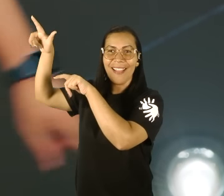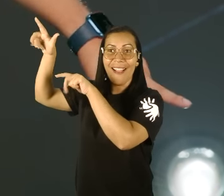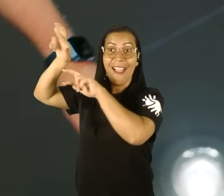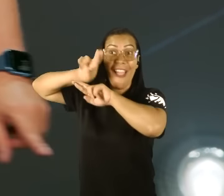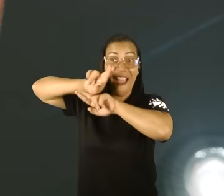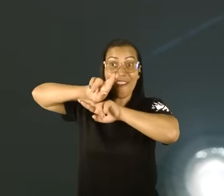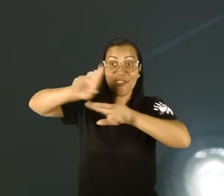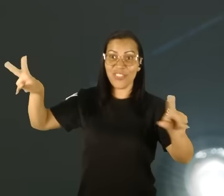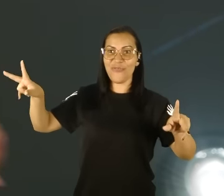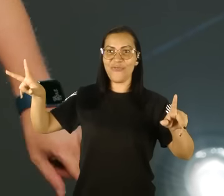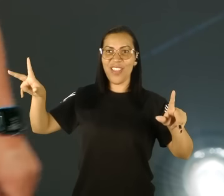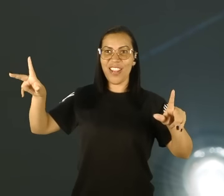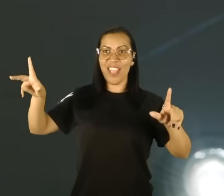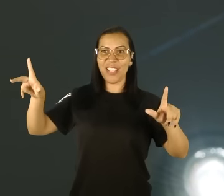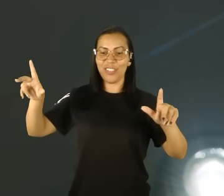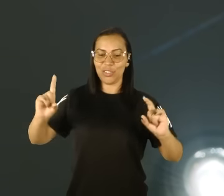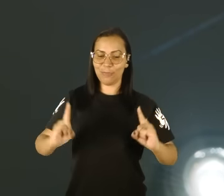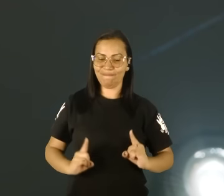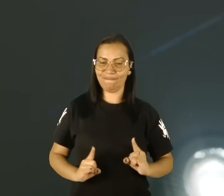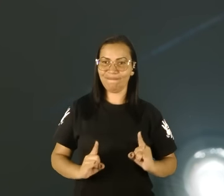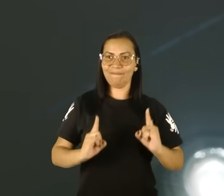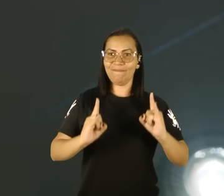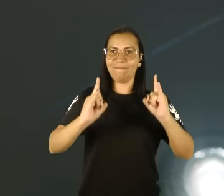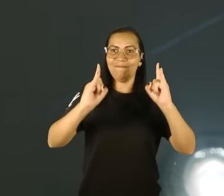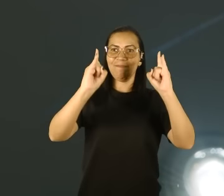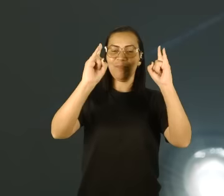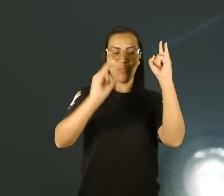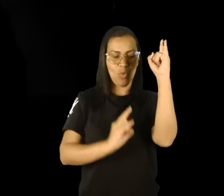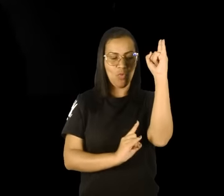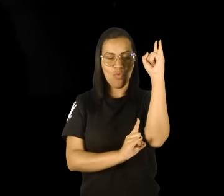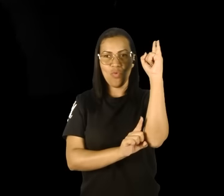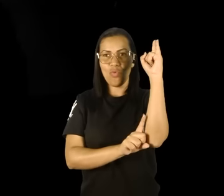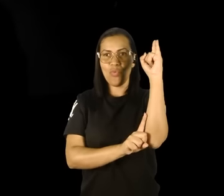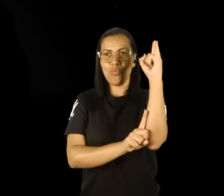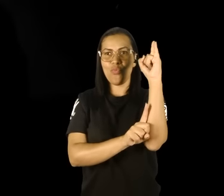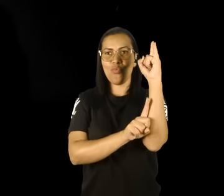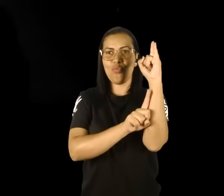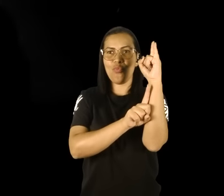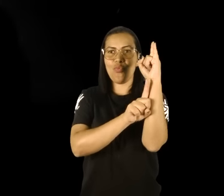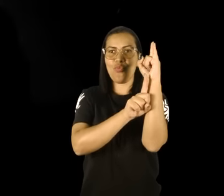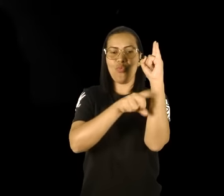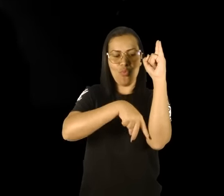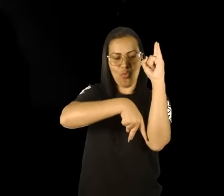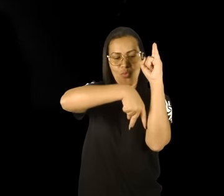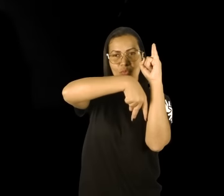Deus põe uma escada, não põe um elevador. Não é um botão que eu entro e...